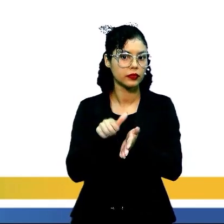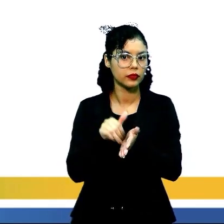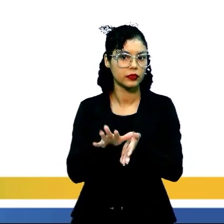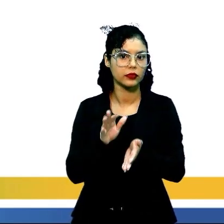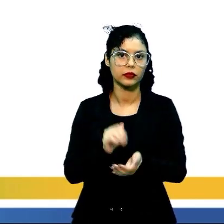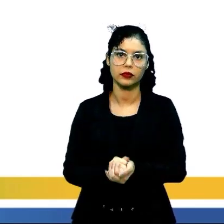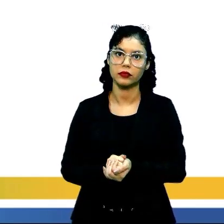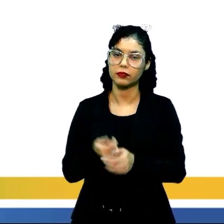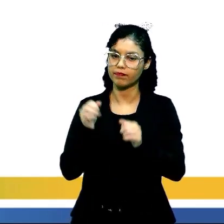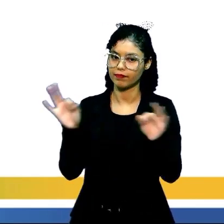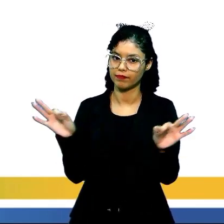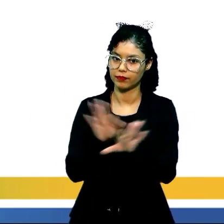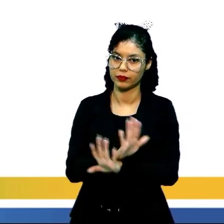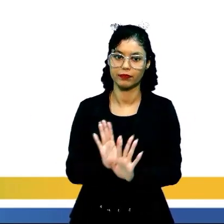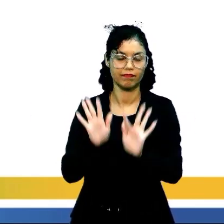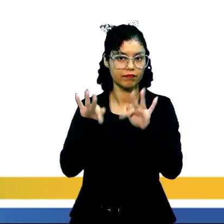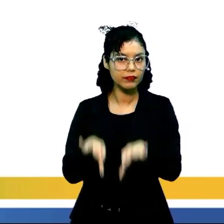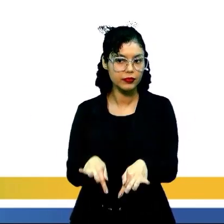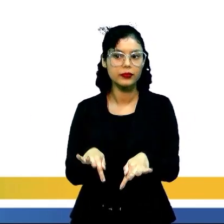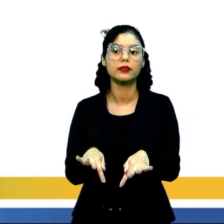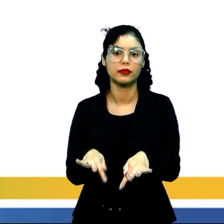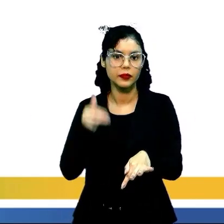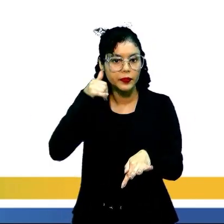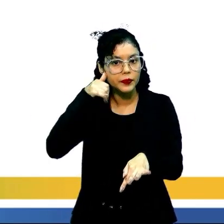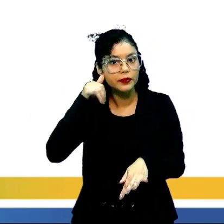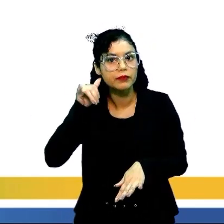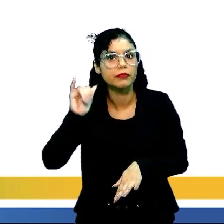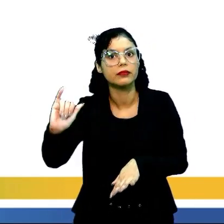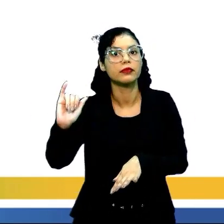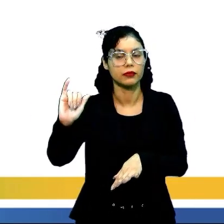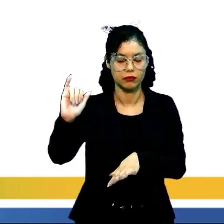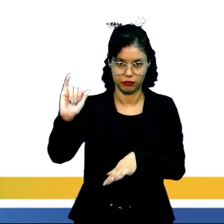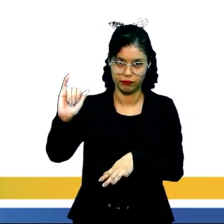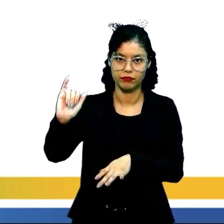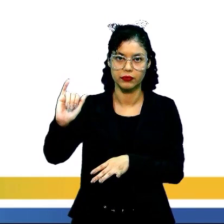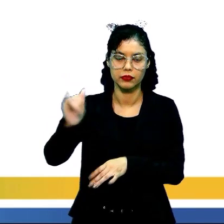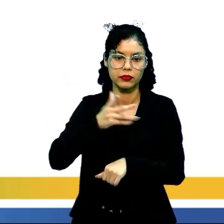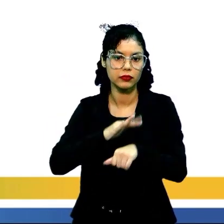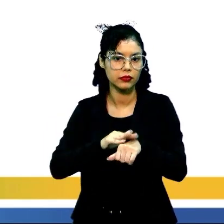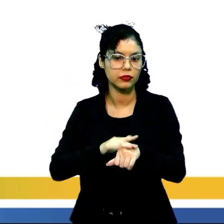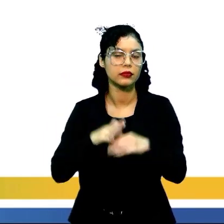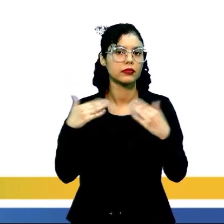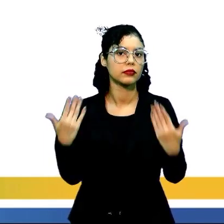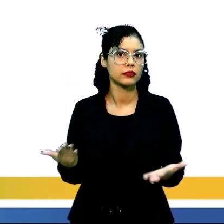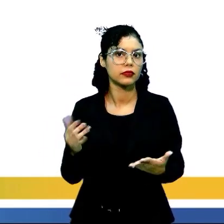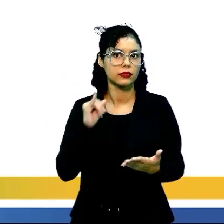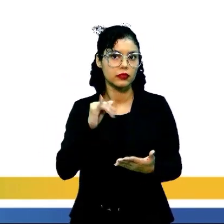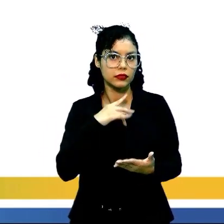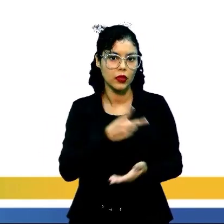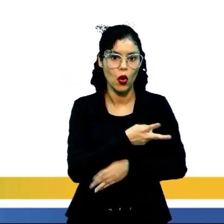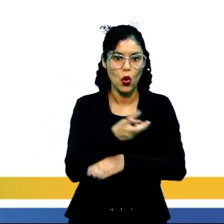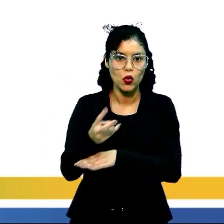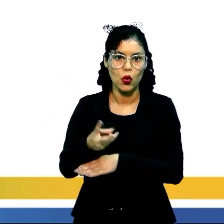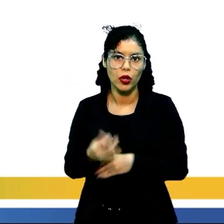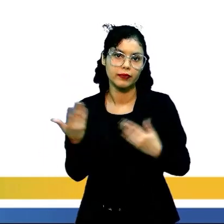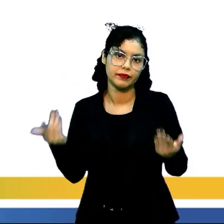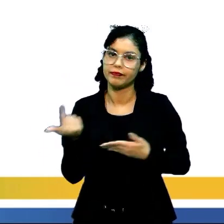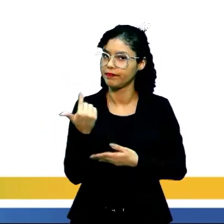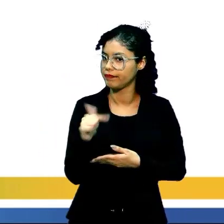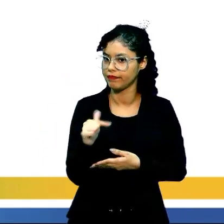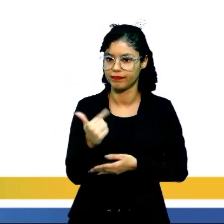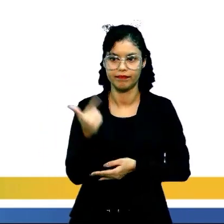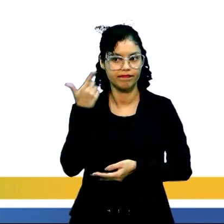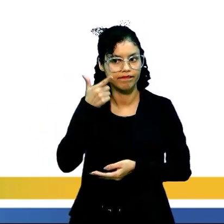os micro-organismos para evitar que a população daquela região fique doente. Se eu realizar uma filtração, não